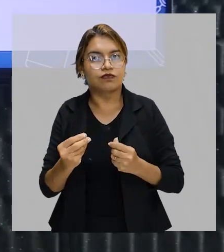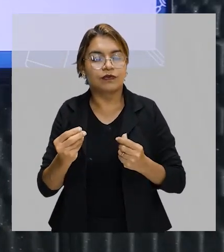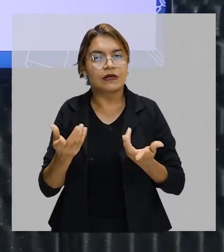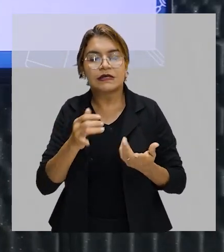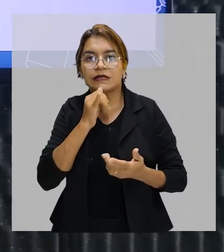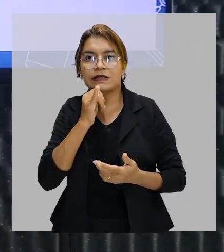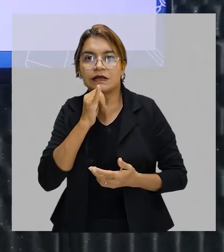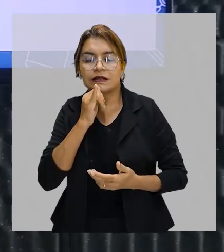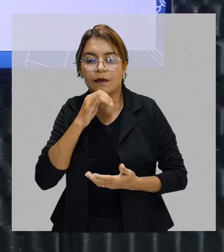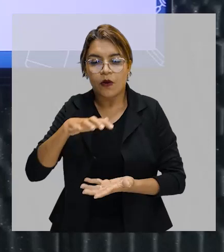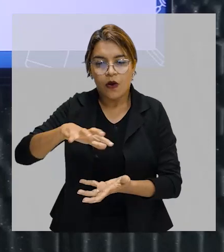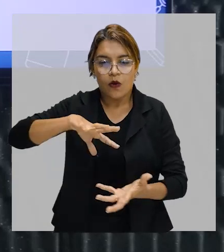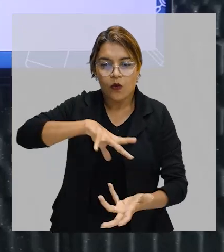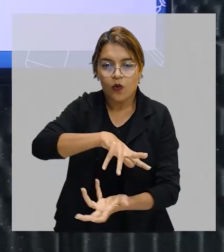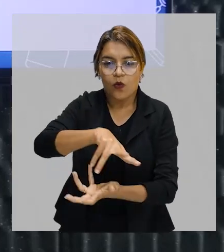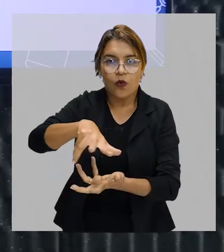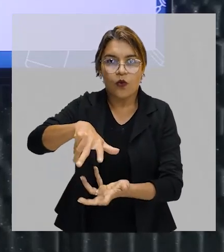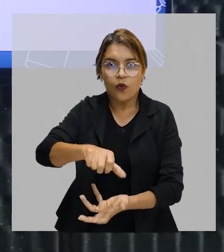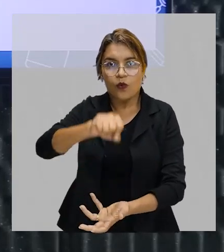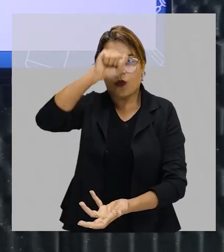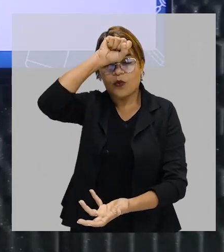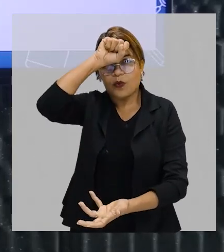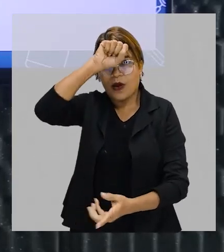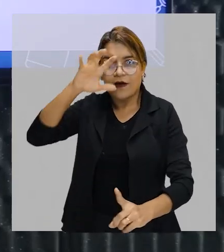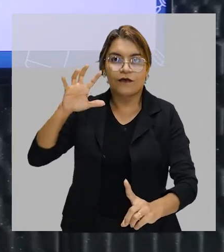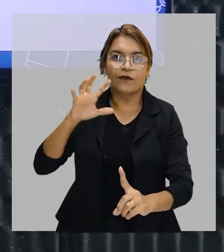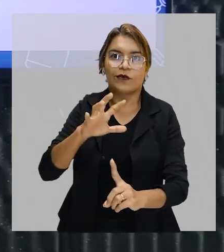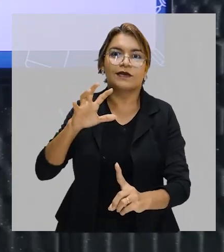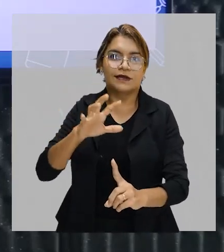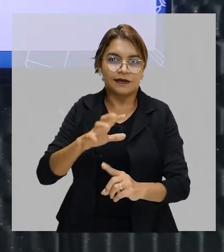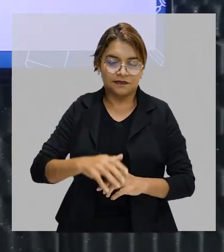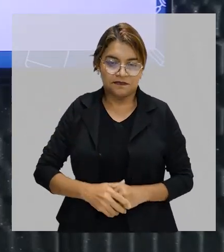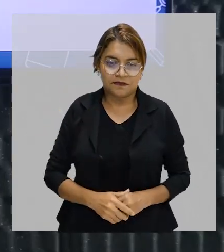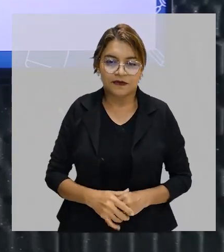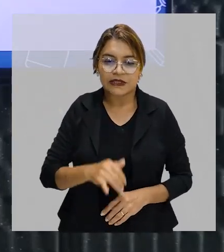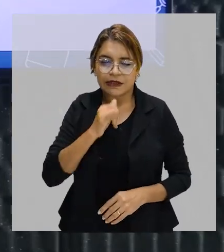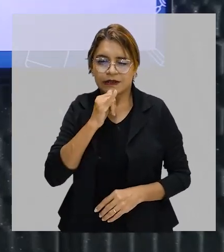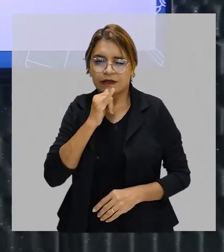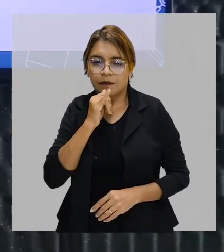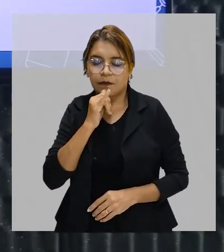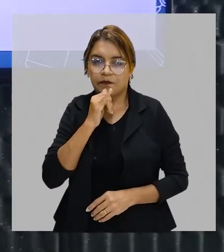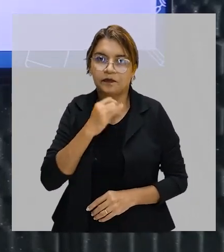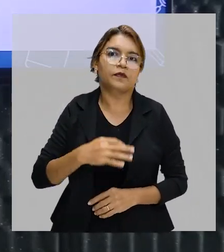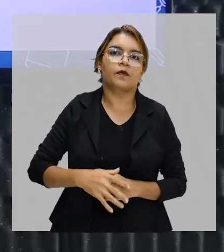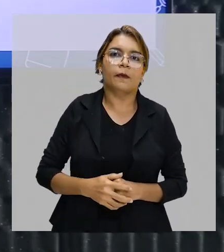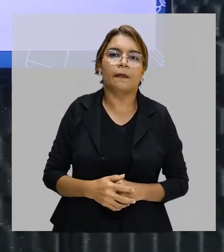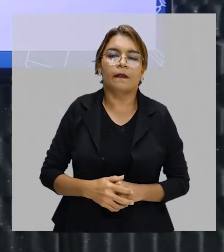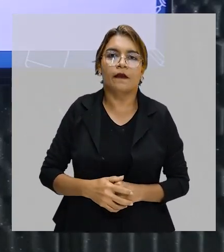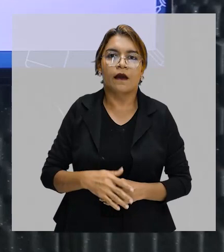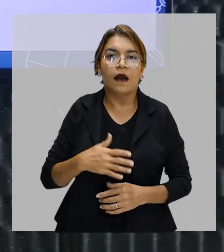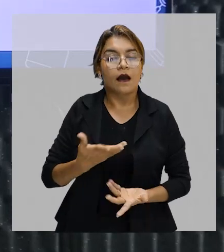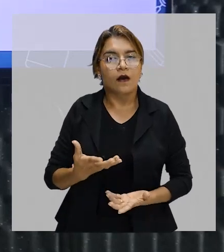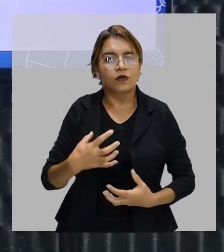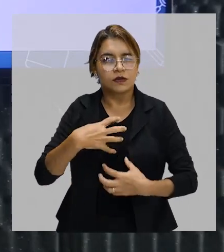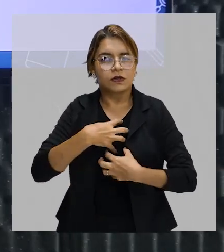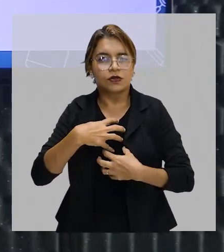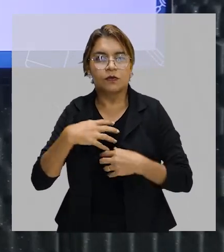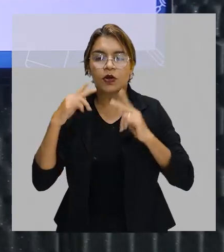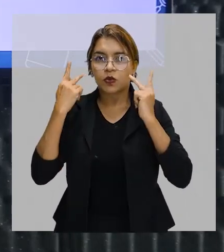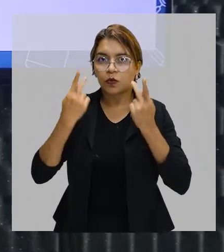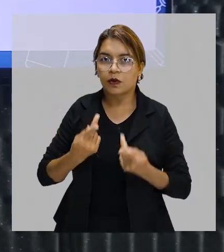a influência de algo sobrenatural. Ok? Vamos dar uma lida aqui, ó. O espírito humano apresenta os fenômenos